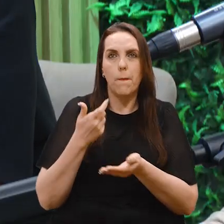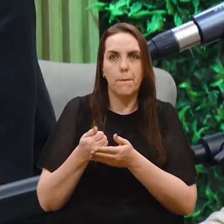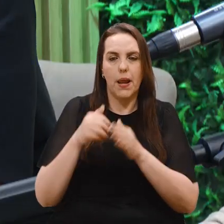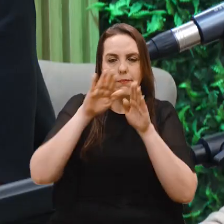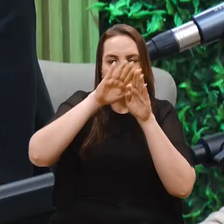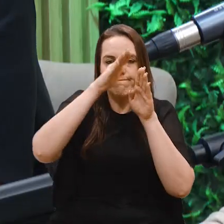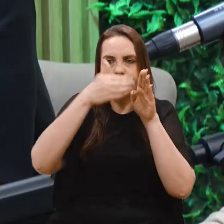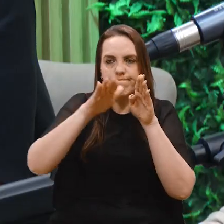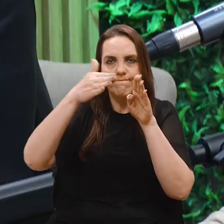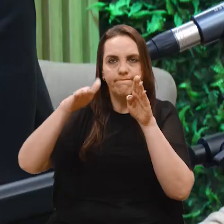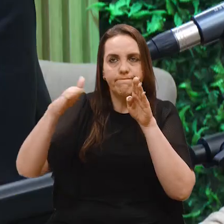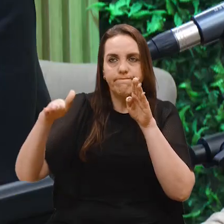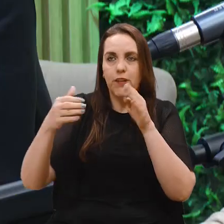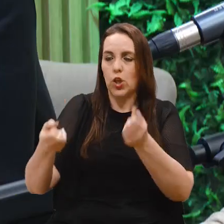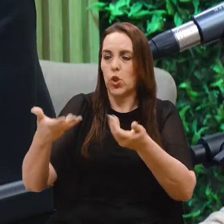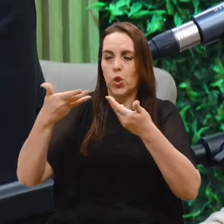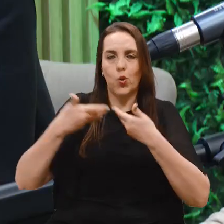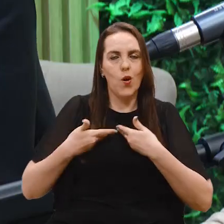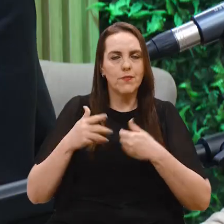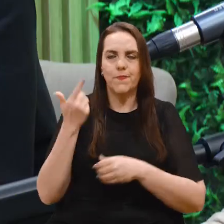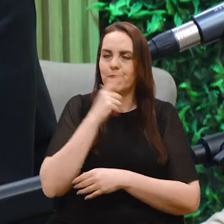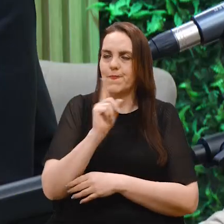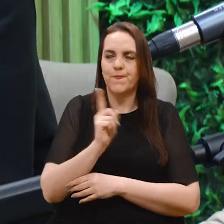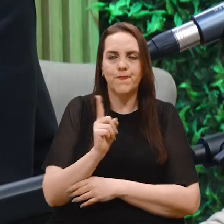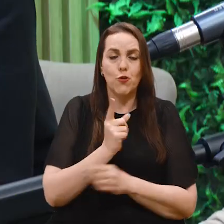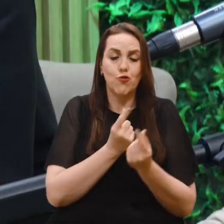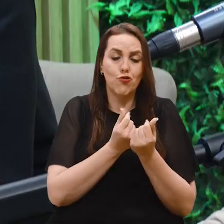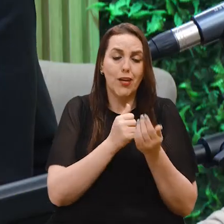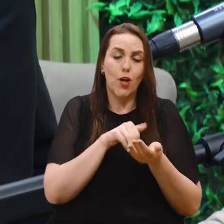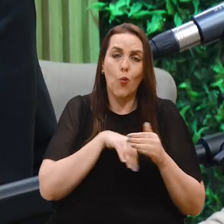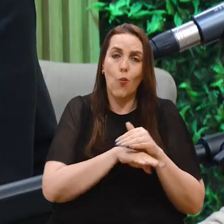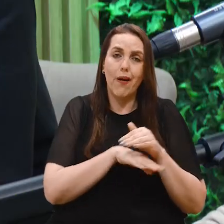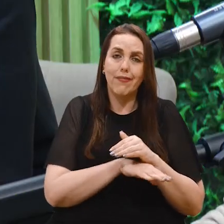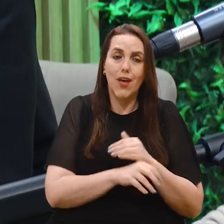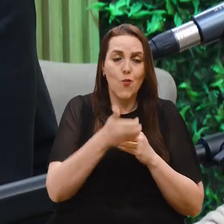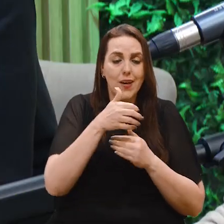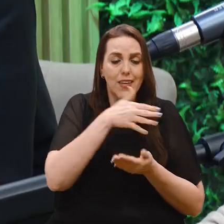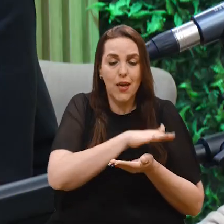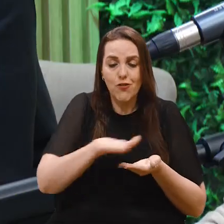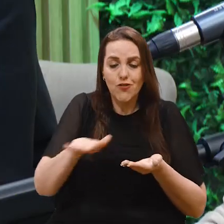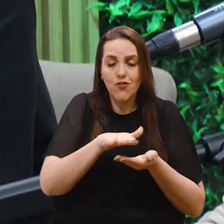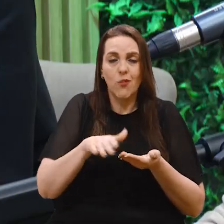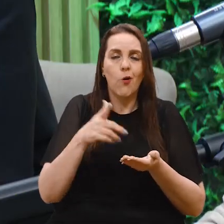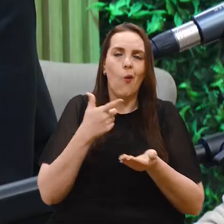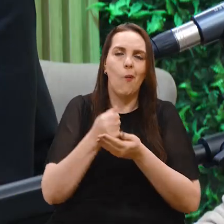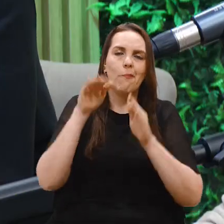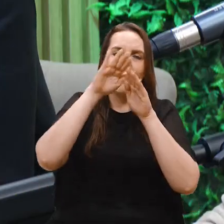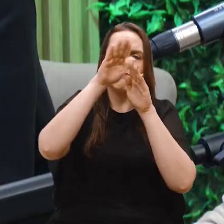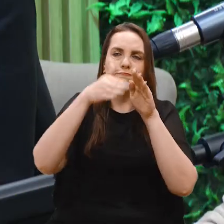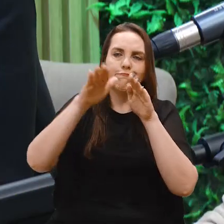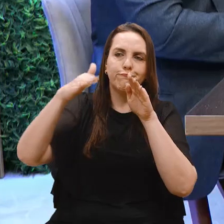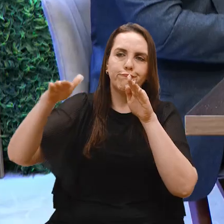consegui doação. Eu tive que comprar o dinheiro que eu tinha em caixa, eu tive que comprar o Brasilite.